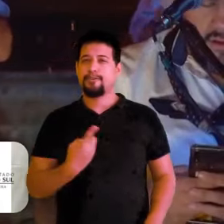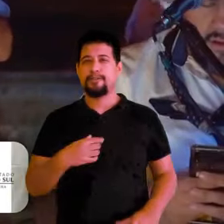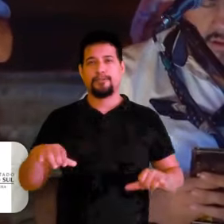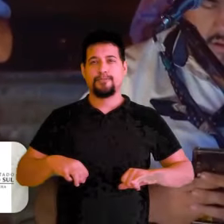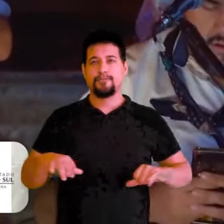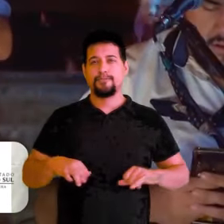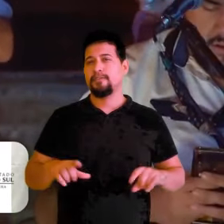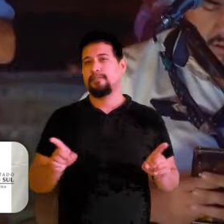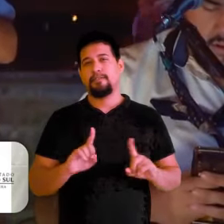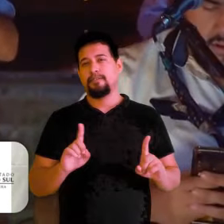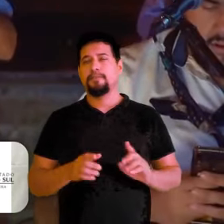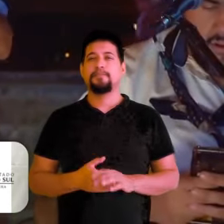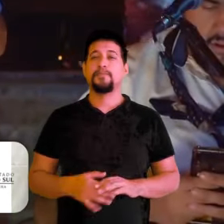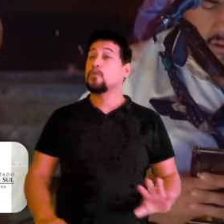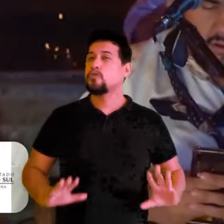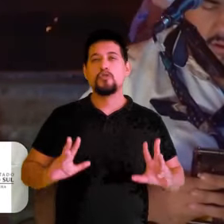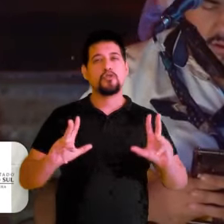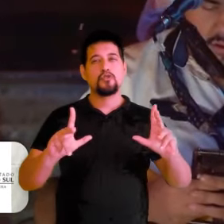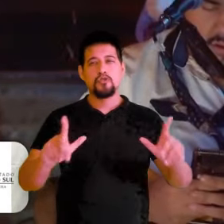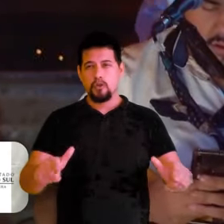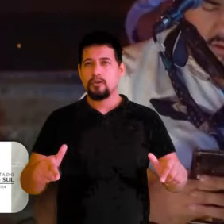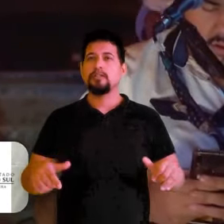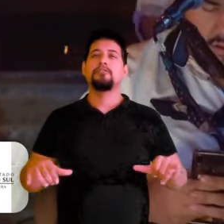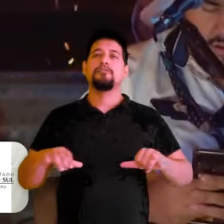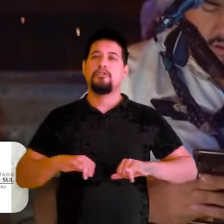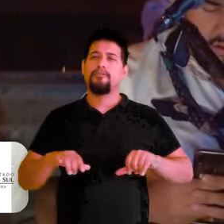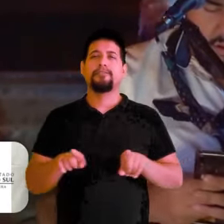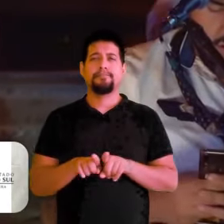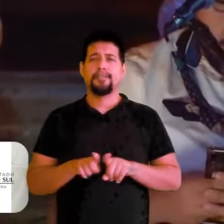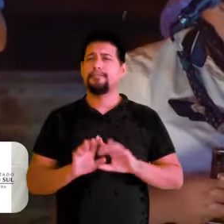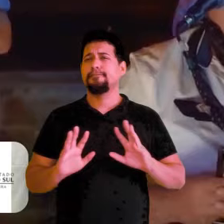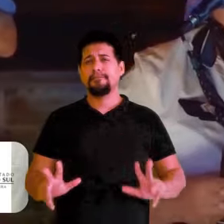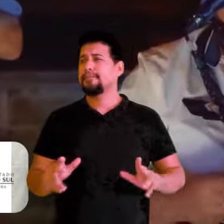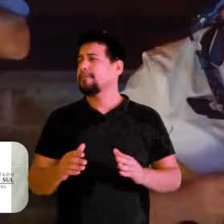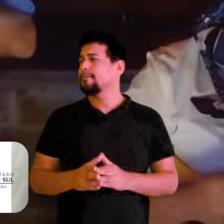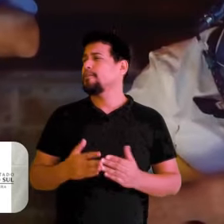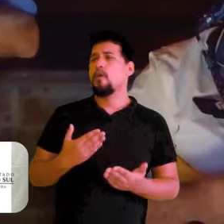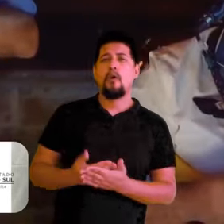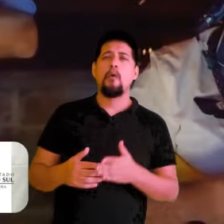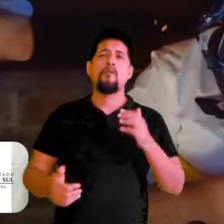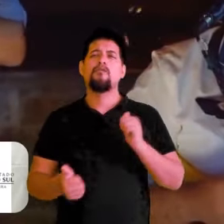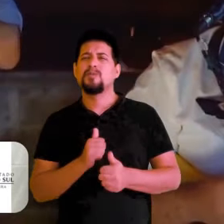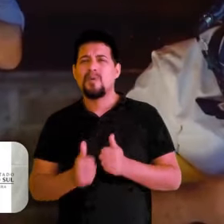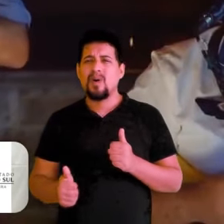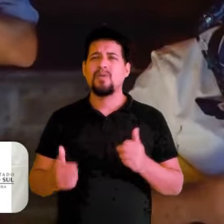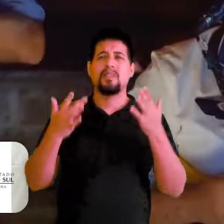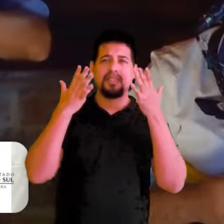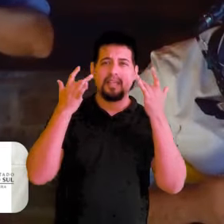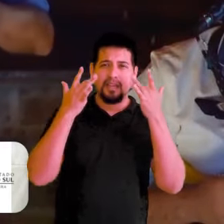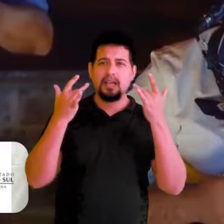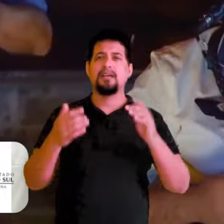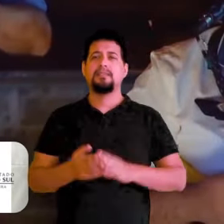estamos sofrendo. Não é só os músicos, toda a classe está sofrida, tanto os colégios quanto o futebol,